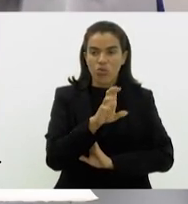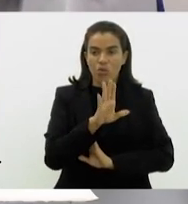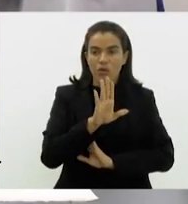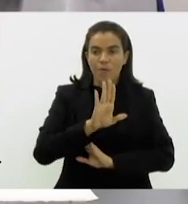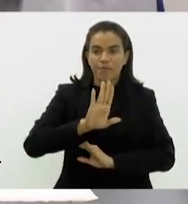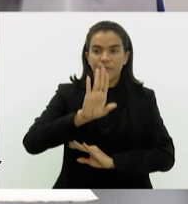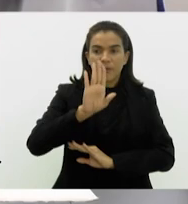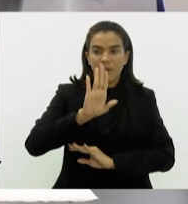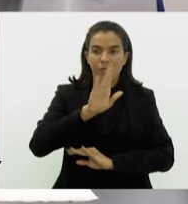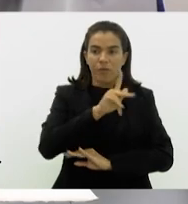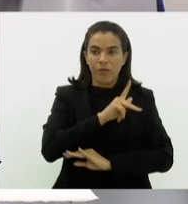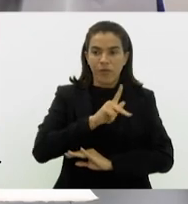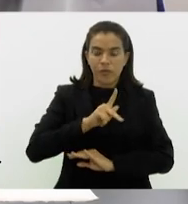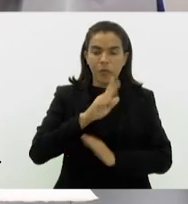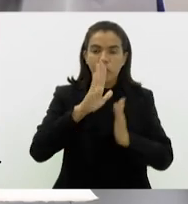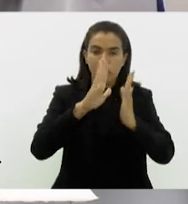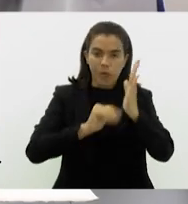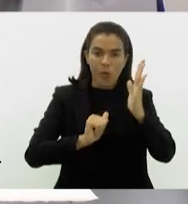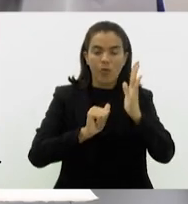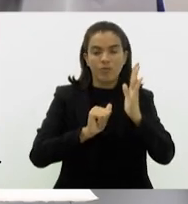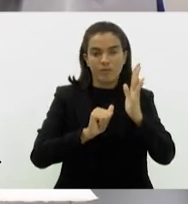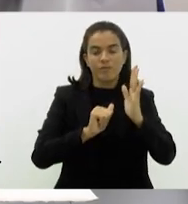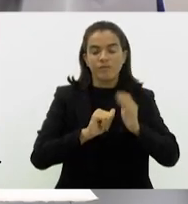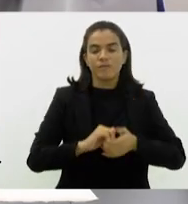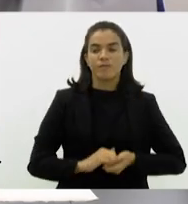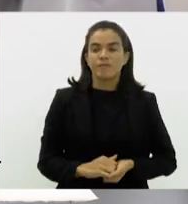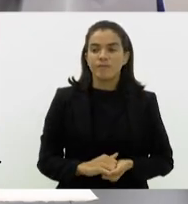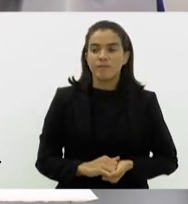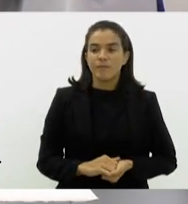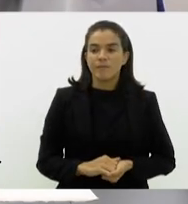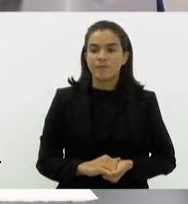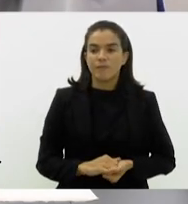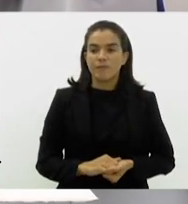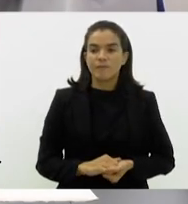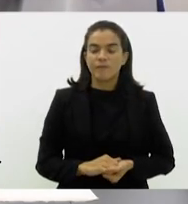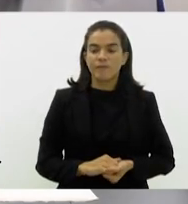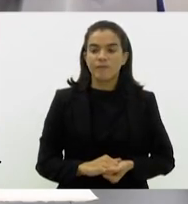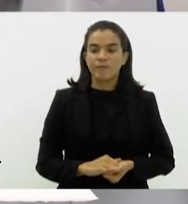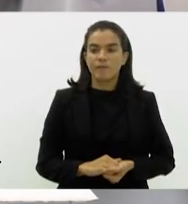Presidente, para... presidente, foi retirado pelo plenário. Está na ordem plenário. Do dia. Perfeito, está na ordem do dia.